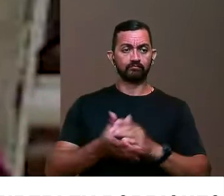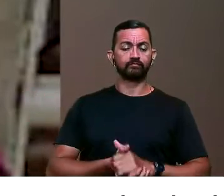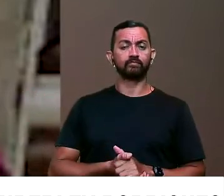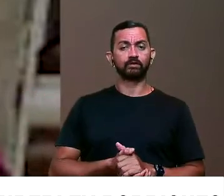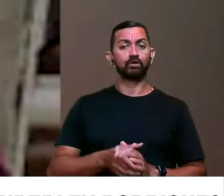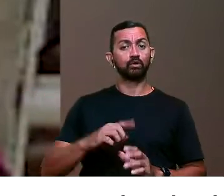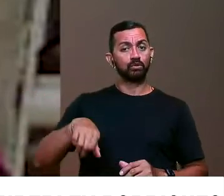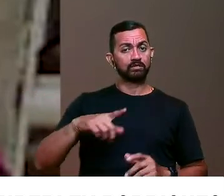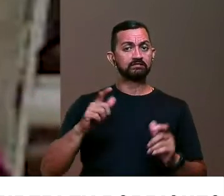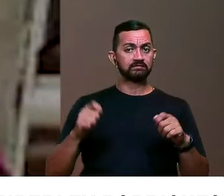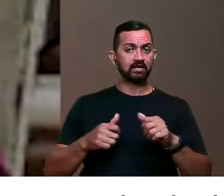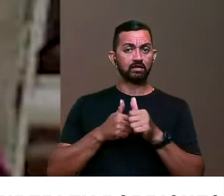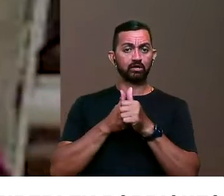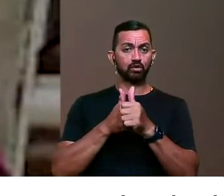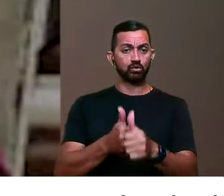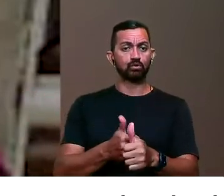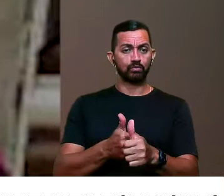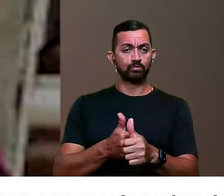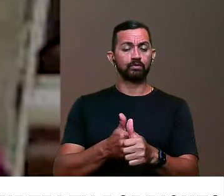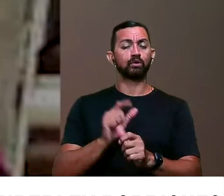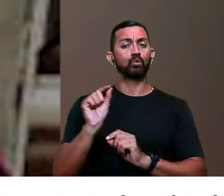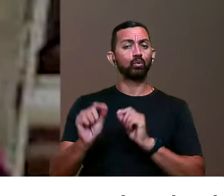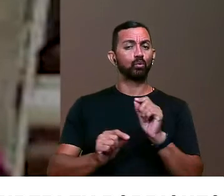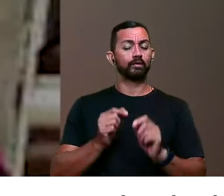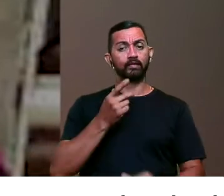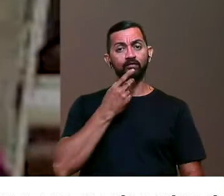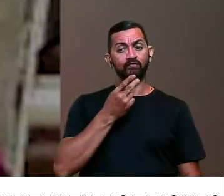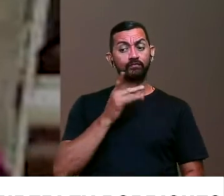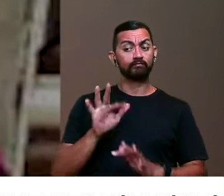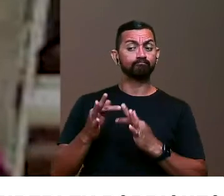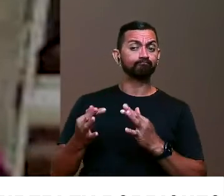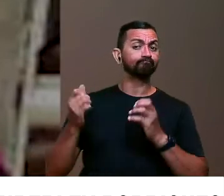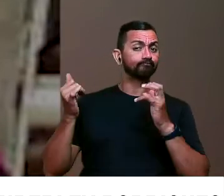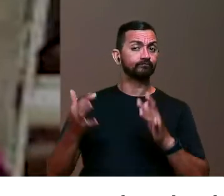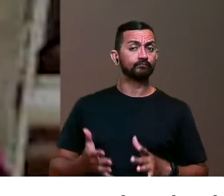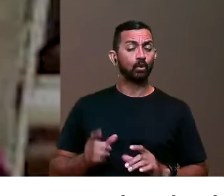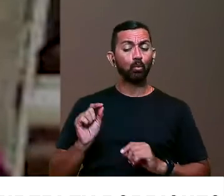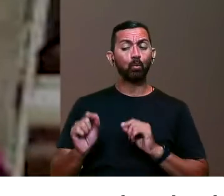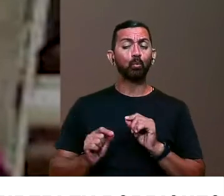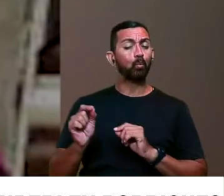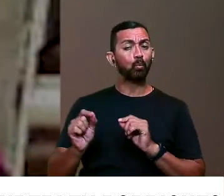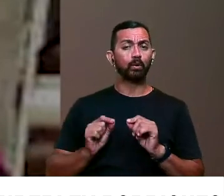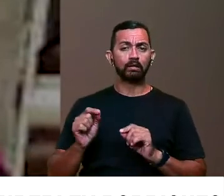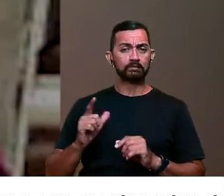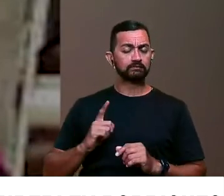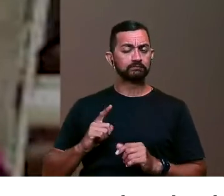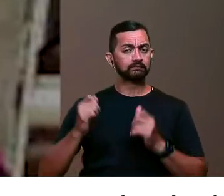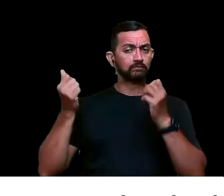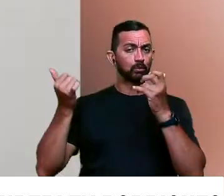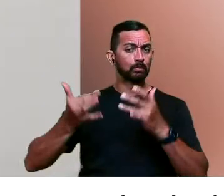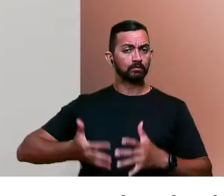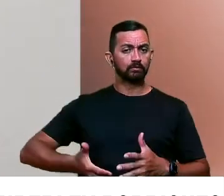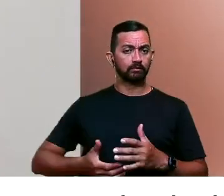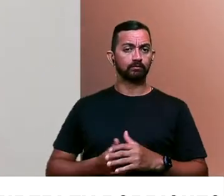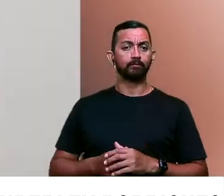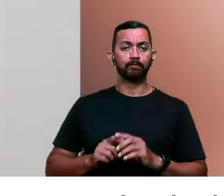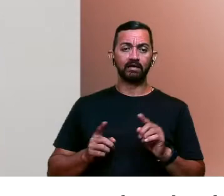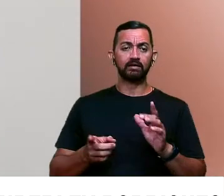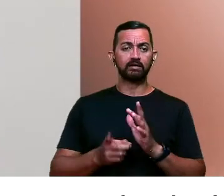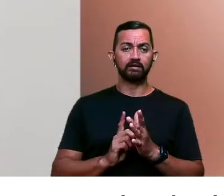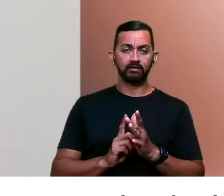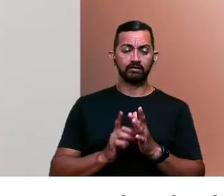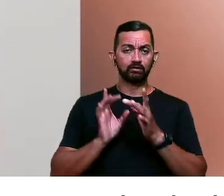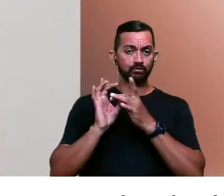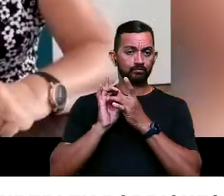na tela para que você possa acompanhar já já o que diz a família, a versão da família, o que diz a família sobre o caso.